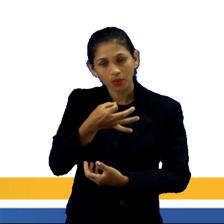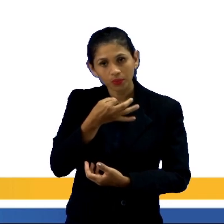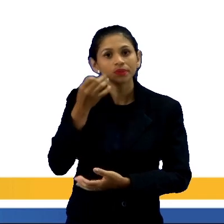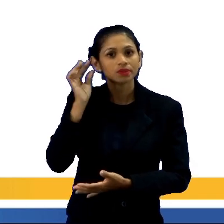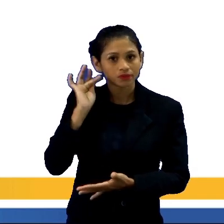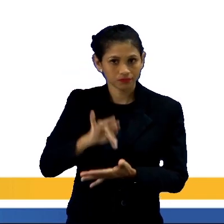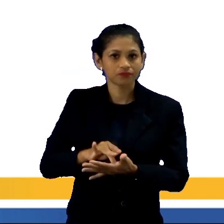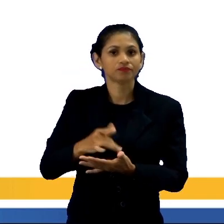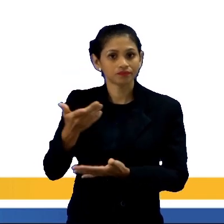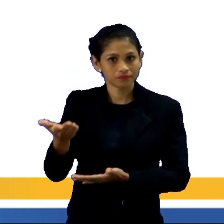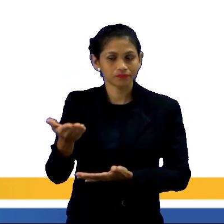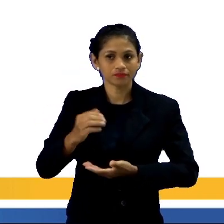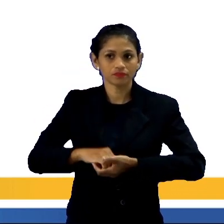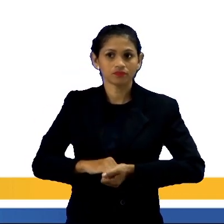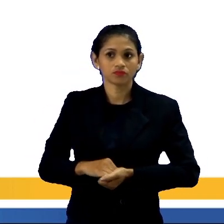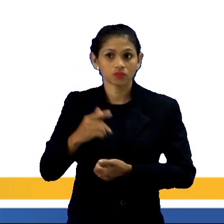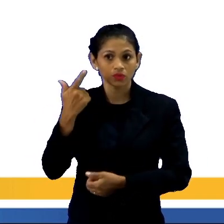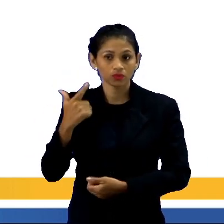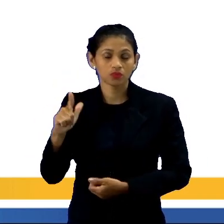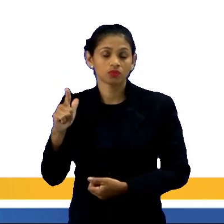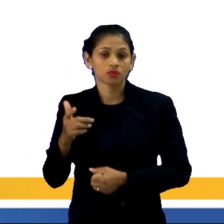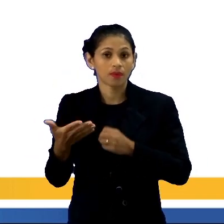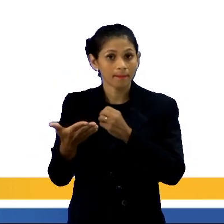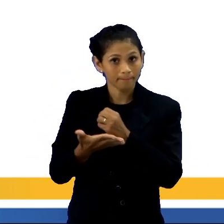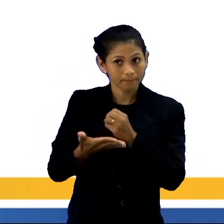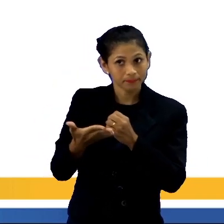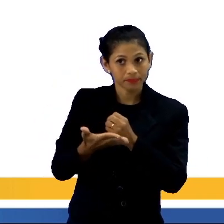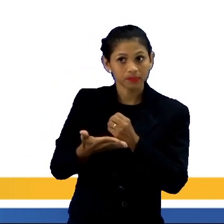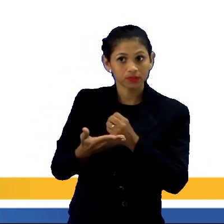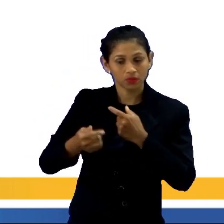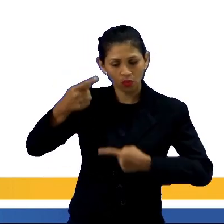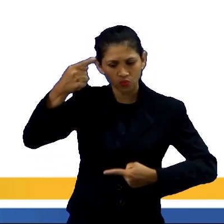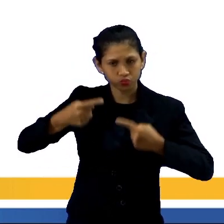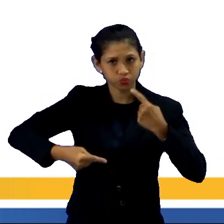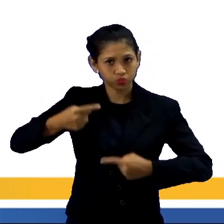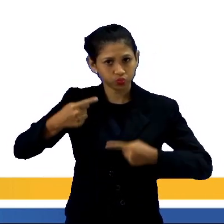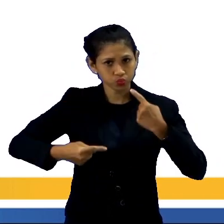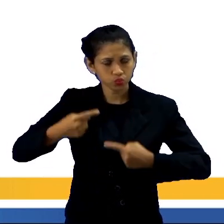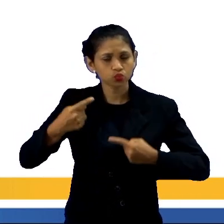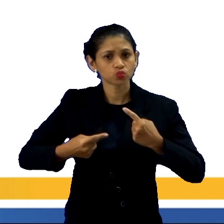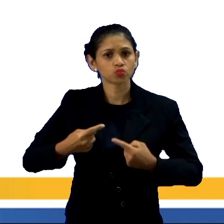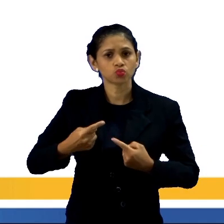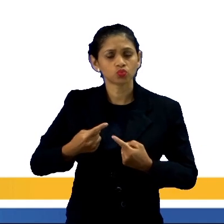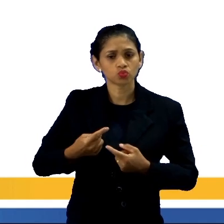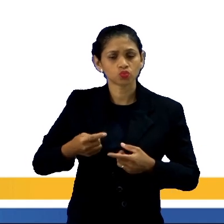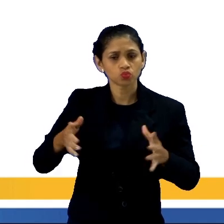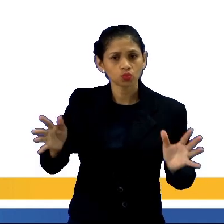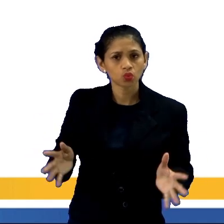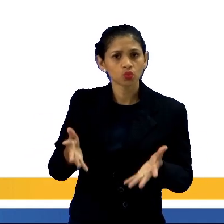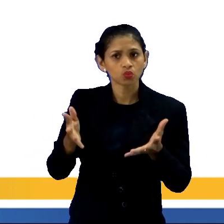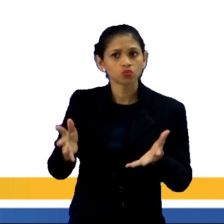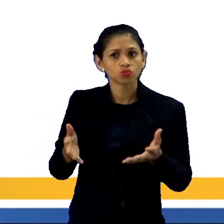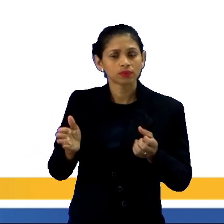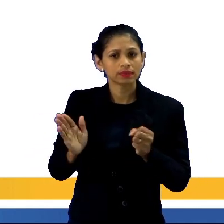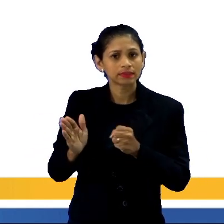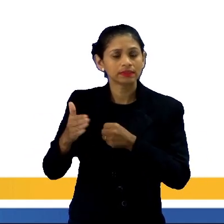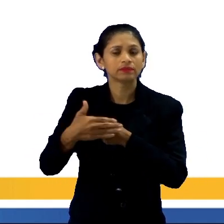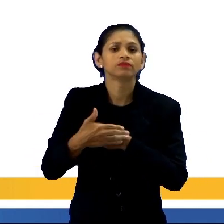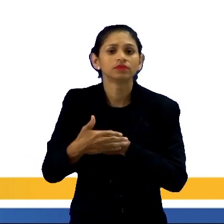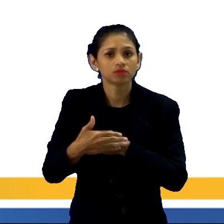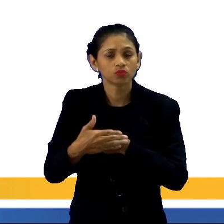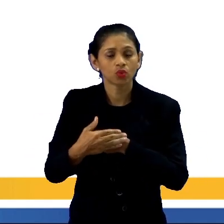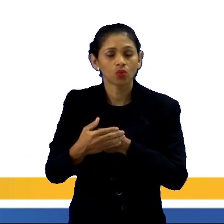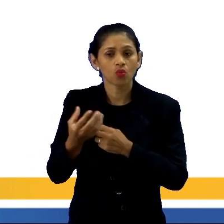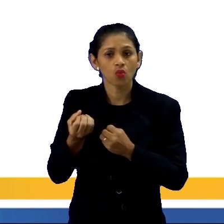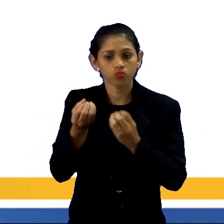outro ponto. Baseia-se em argumentos que pode ajudar a defender ou refutar a questão